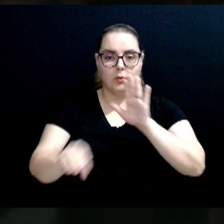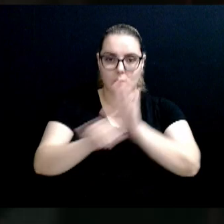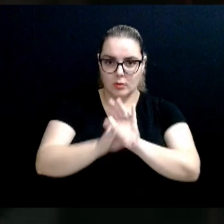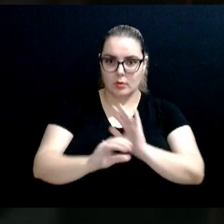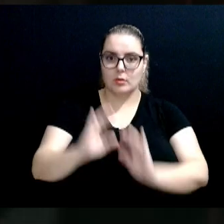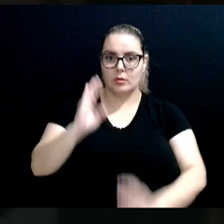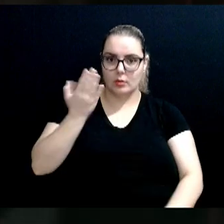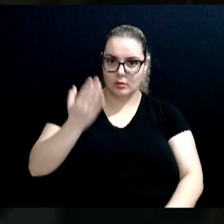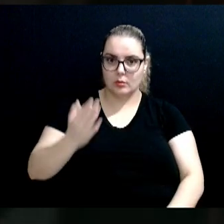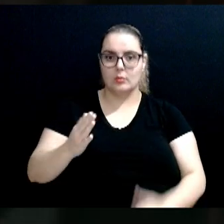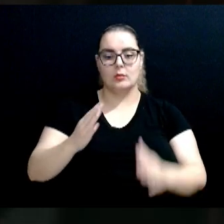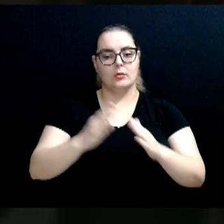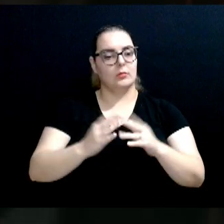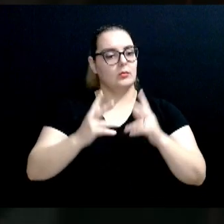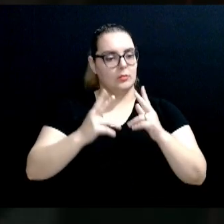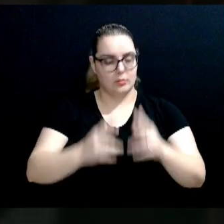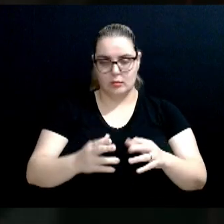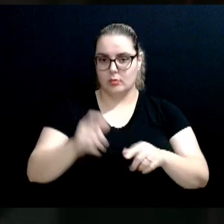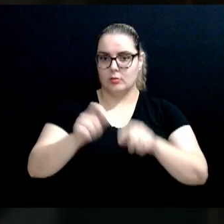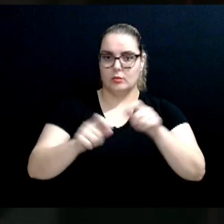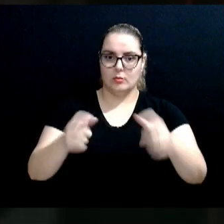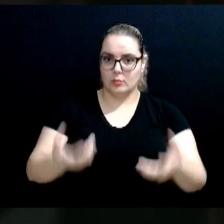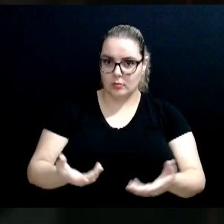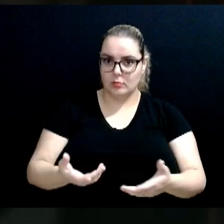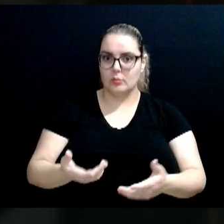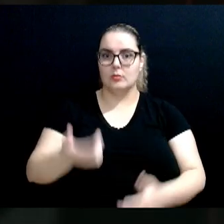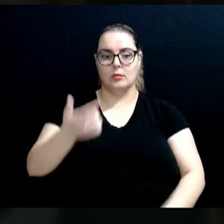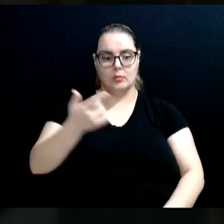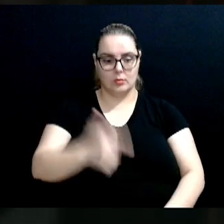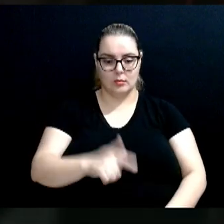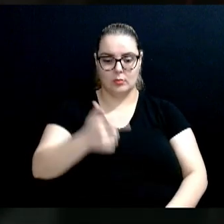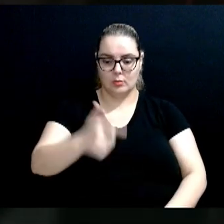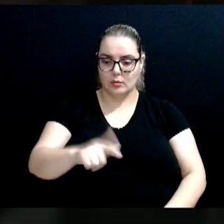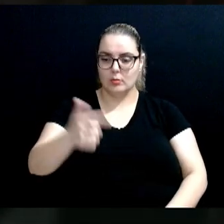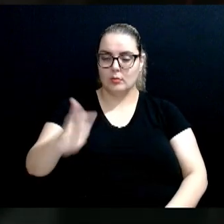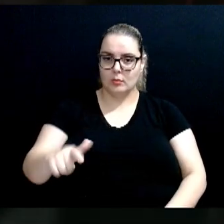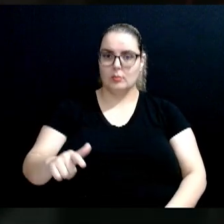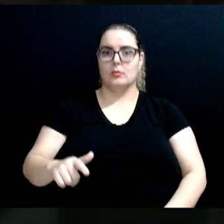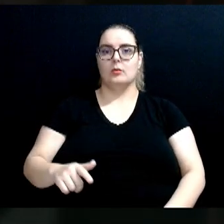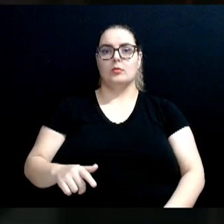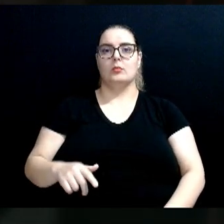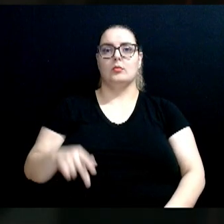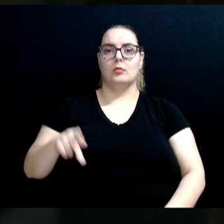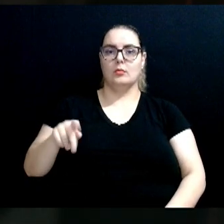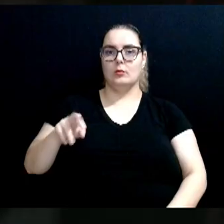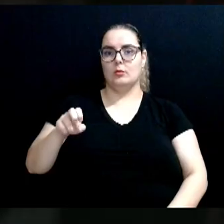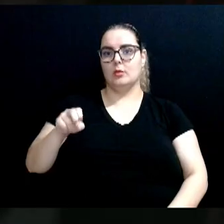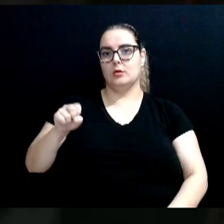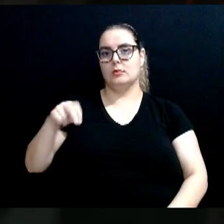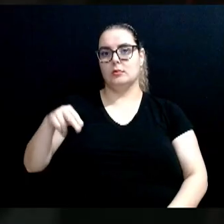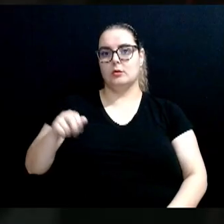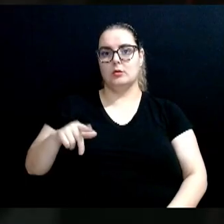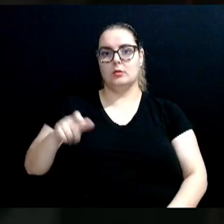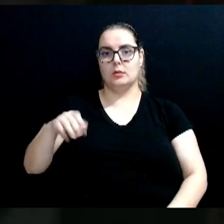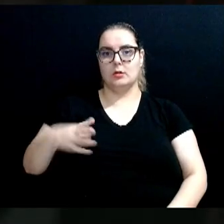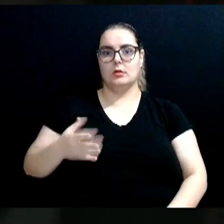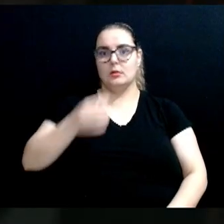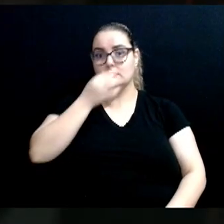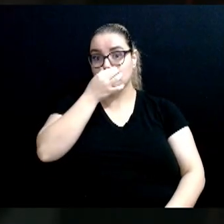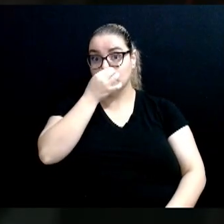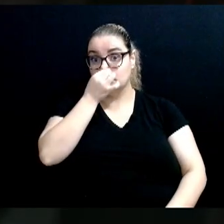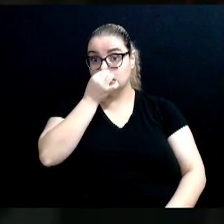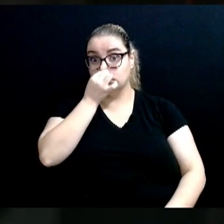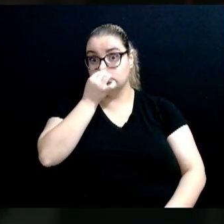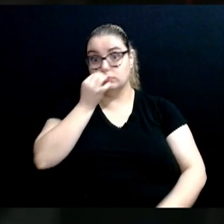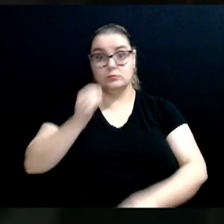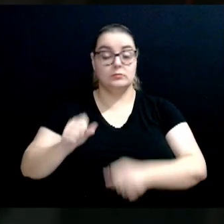mesmo ambiente, e você tem que estar repetindo aquele personagem que você criou. Você tem que ter um enredo e um poder de persuasão muito